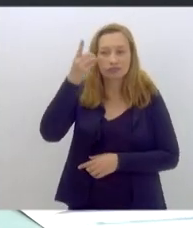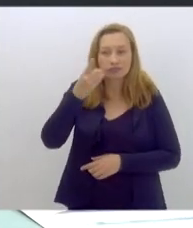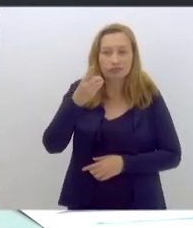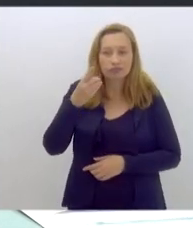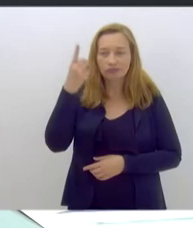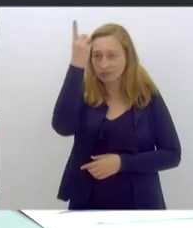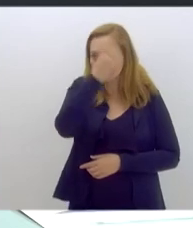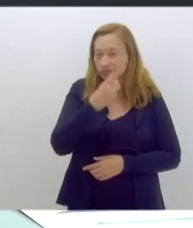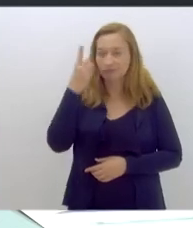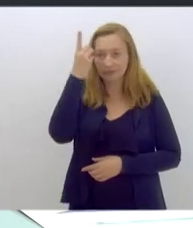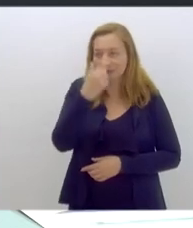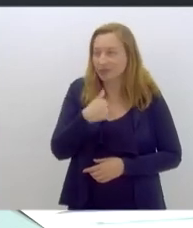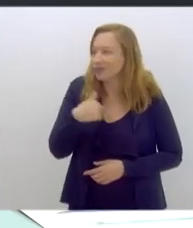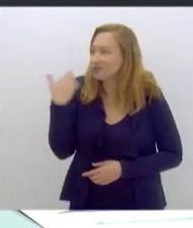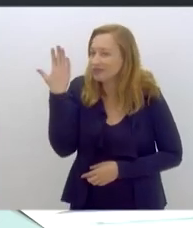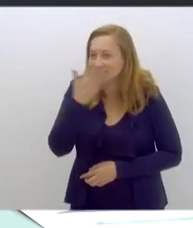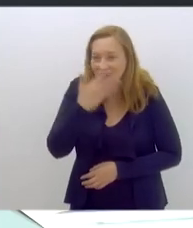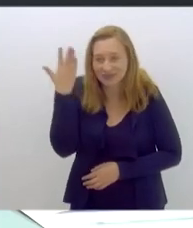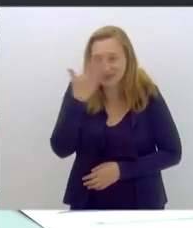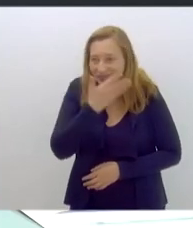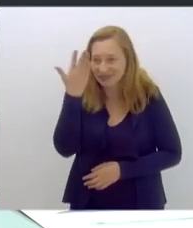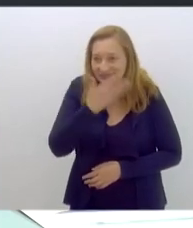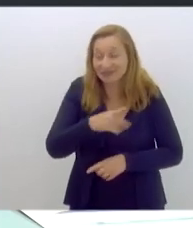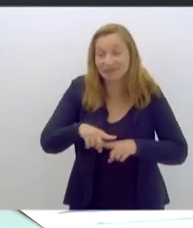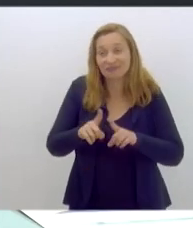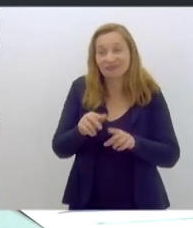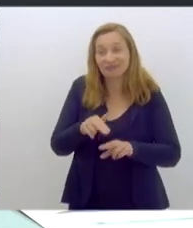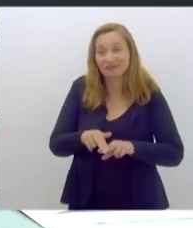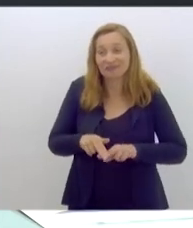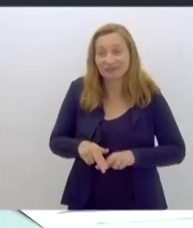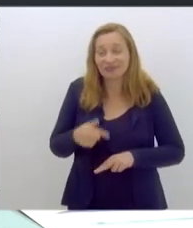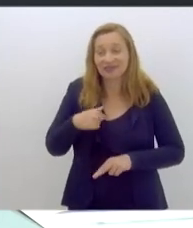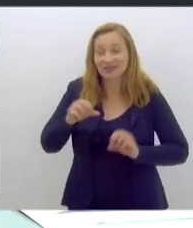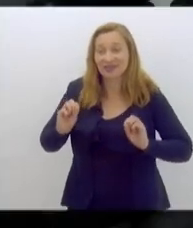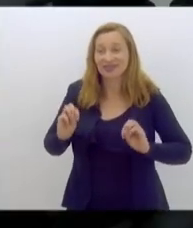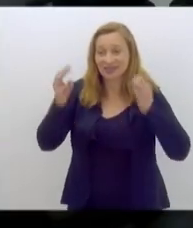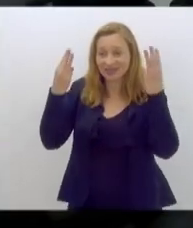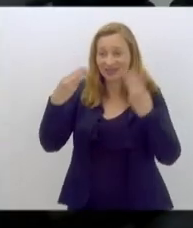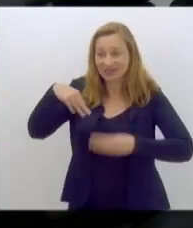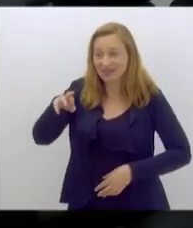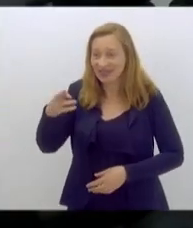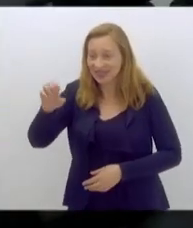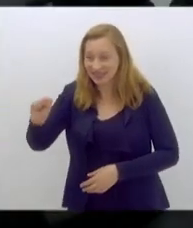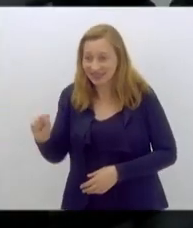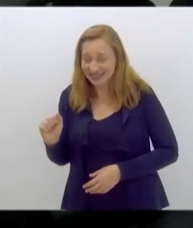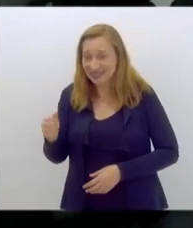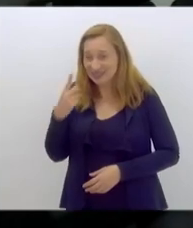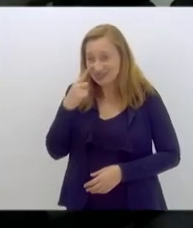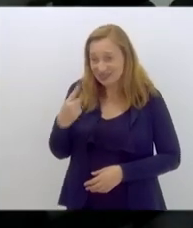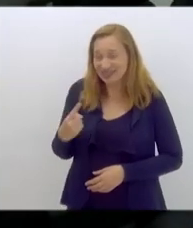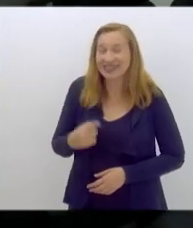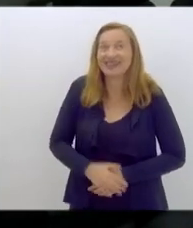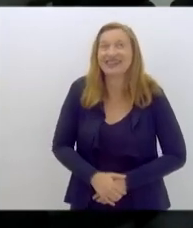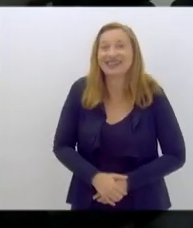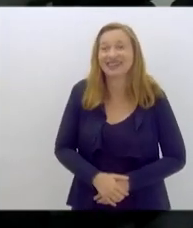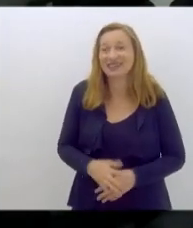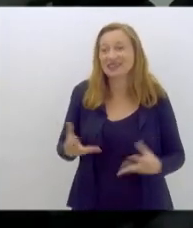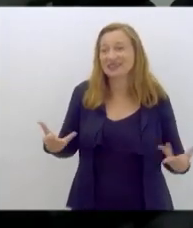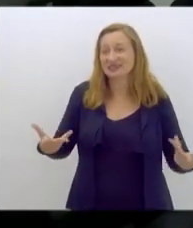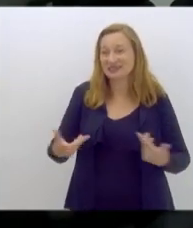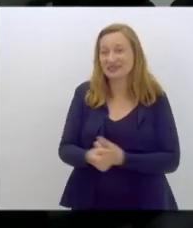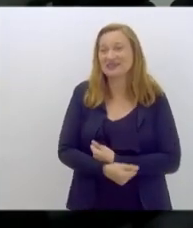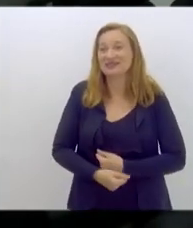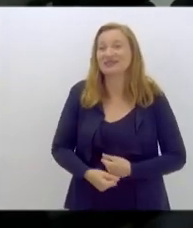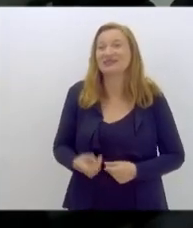não via mas por uma justa razão eu tava vendo o show da Marisa Monte aliás eu aconselho todos a verem que é maravilhoso